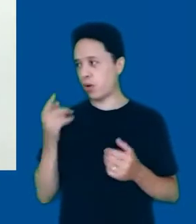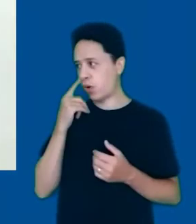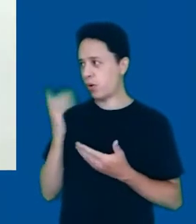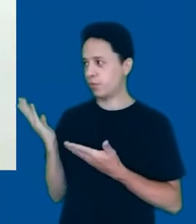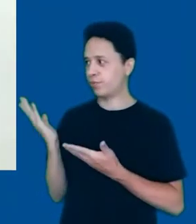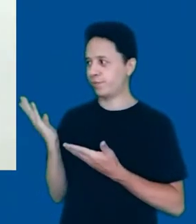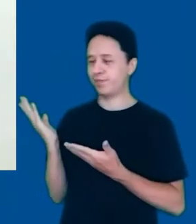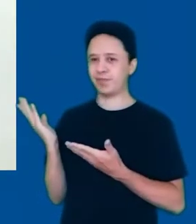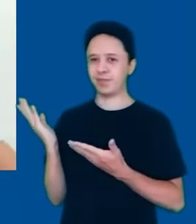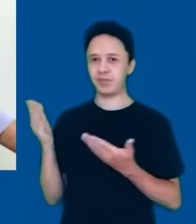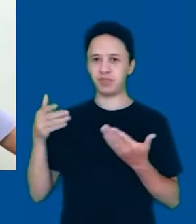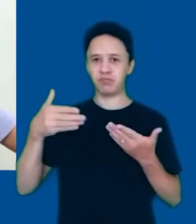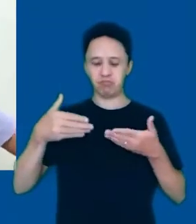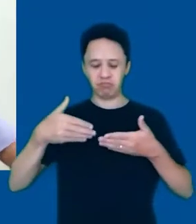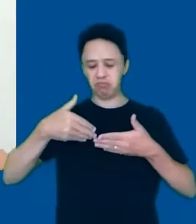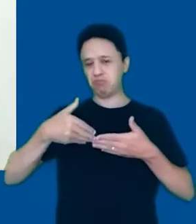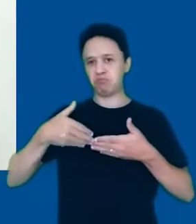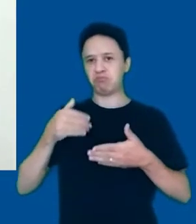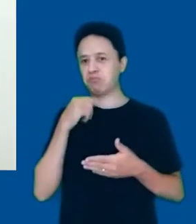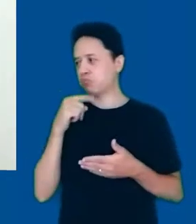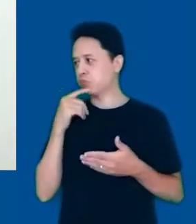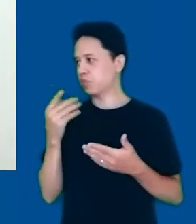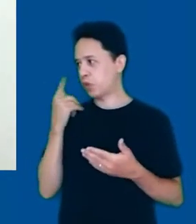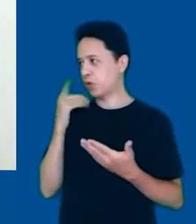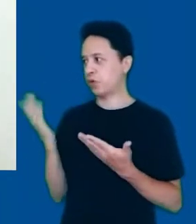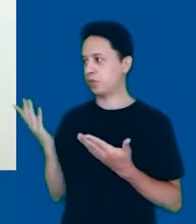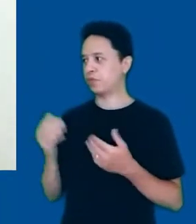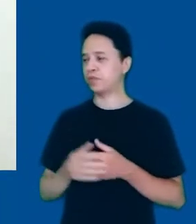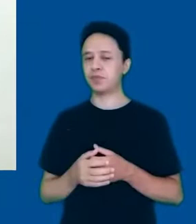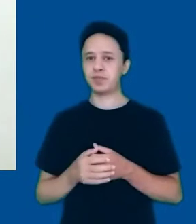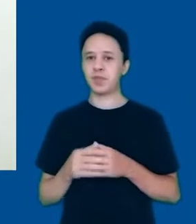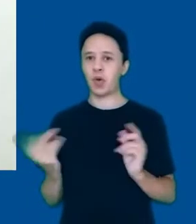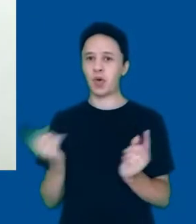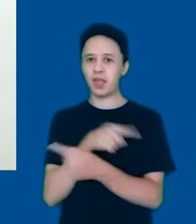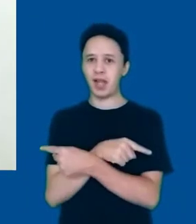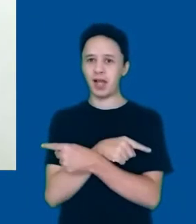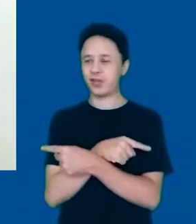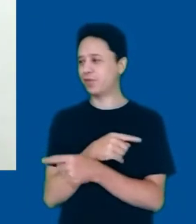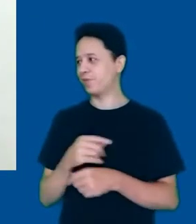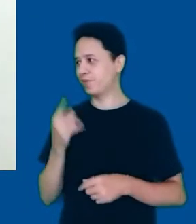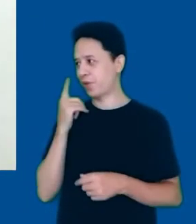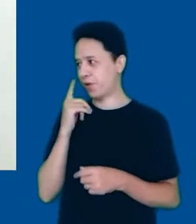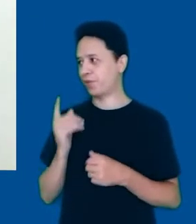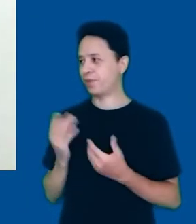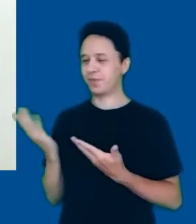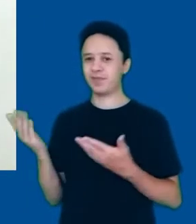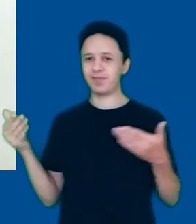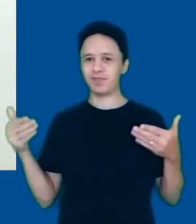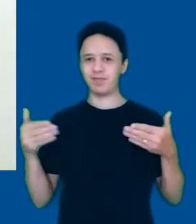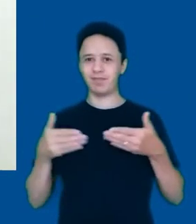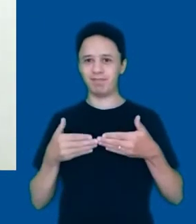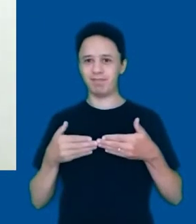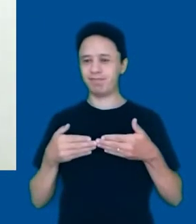colocar ele assim, ó, que não vai fazer nada pra mim aqui, eu vou colocar ele virado, ó. Ao contrário desse, ó. Tá vendo? E aí eu vou encaixar